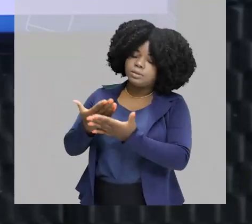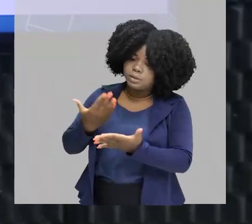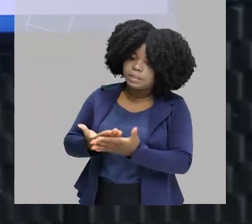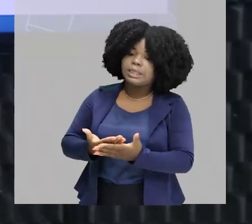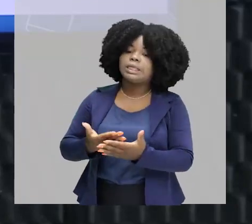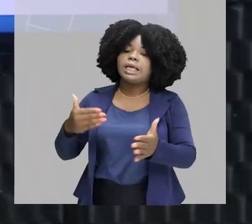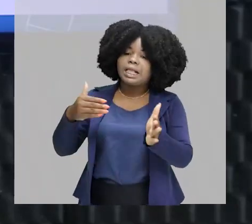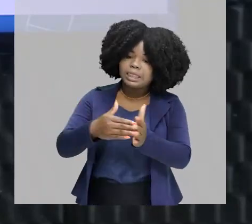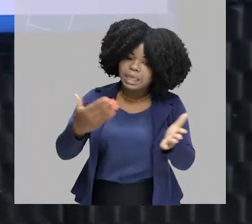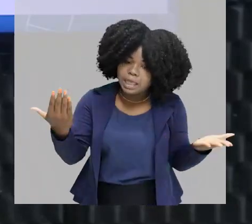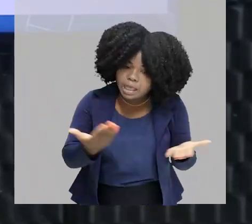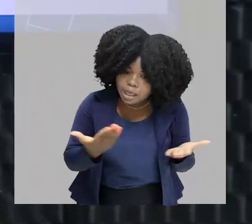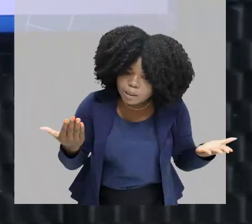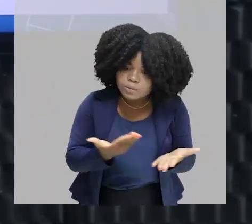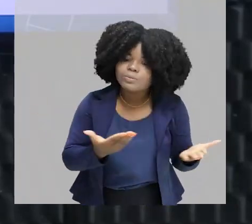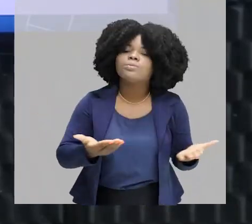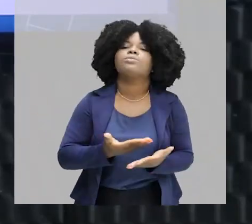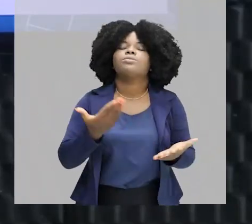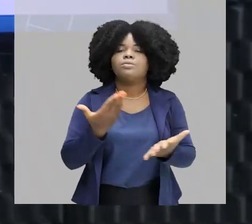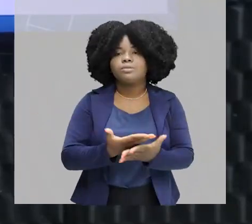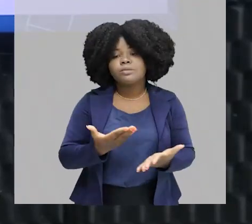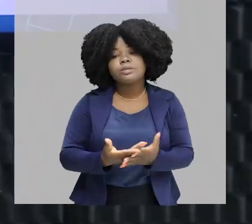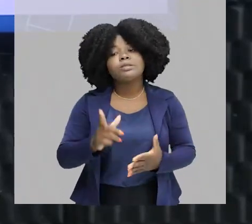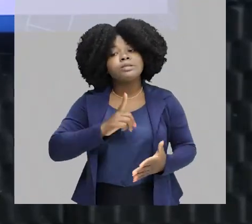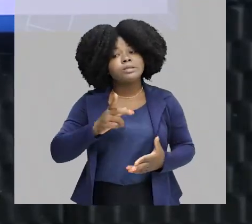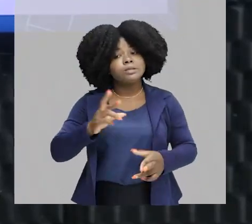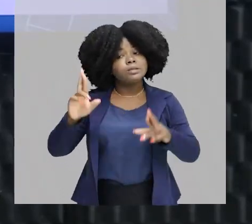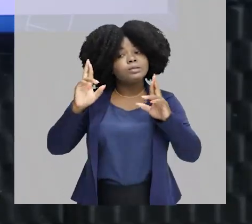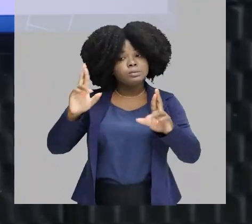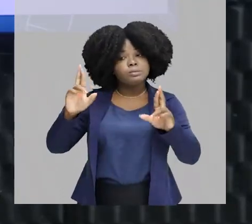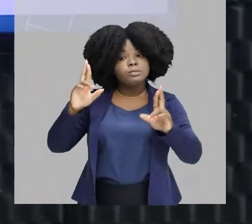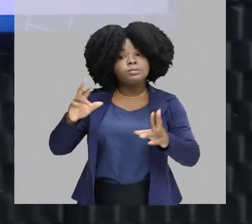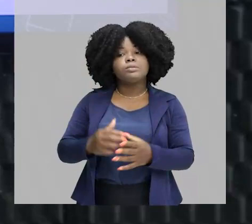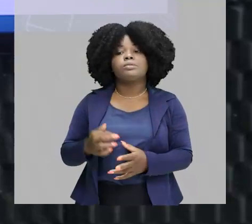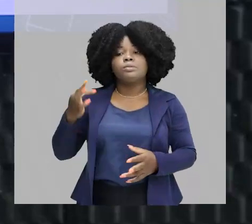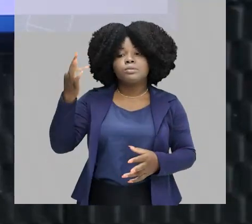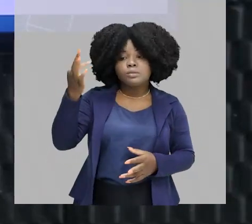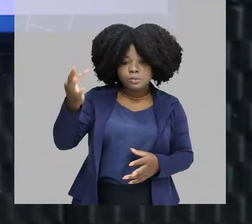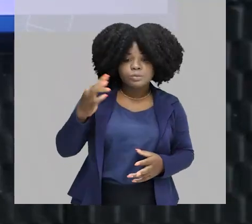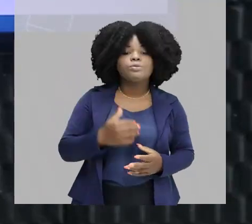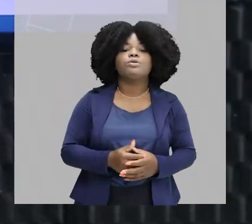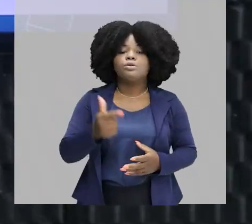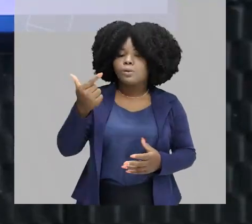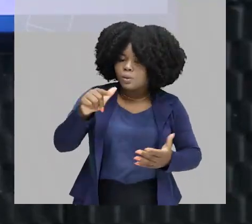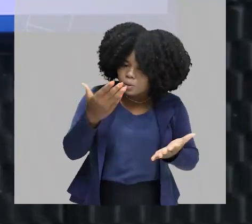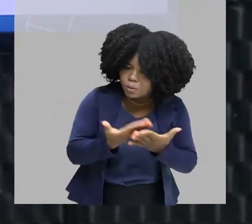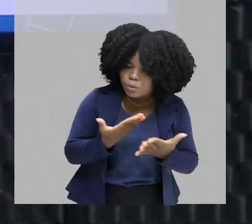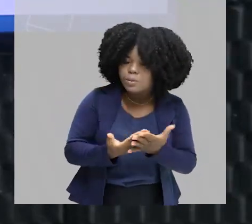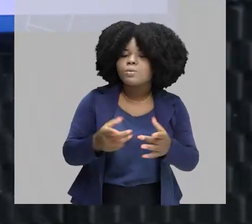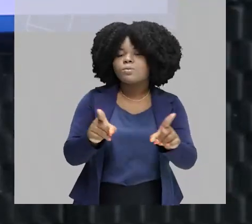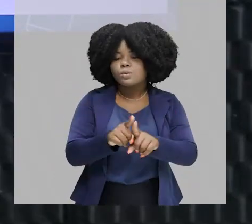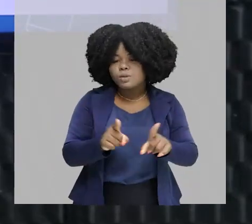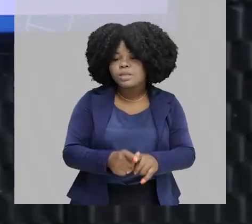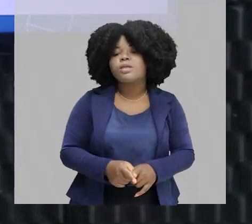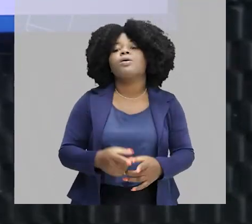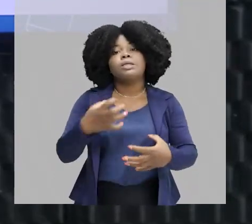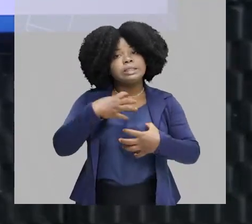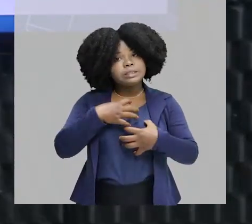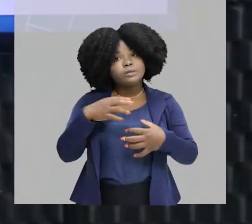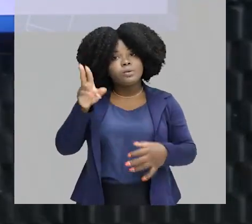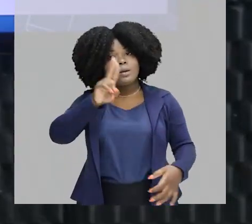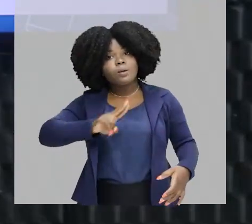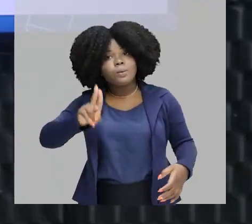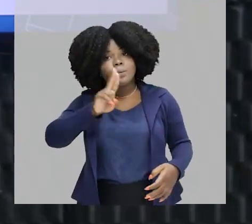e existe uma possibilidade da gramática continuar fazendo parte dos estudos desse sujeito. Então, é nesse sentido que nós vamos